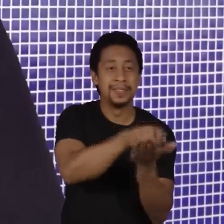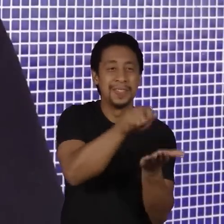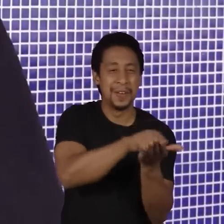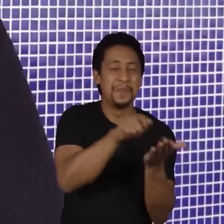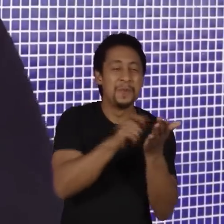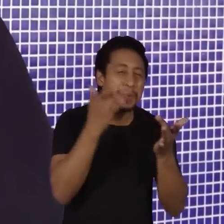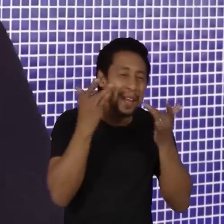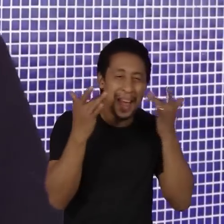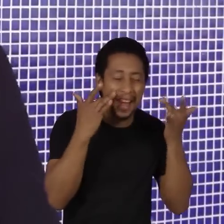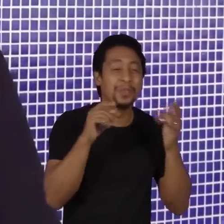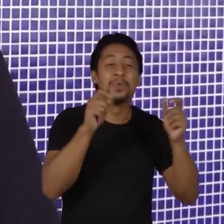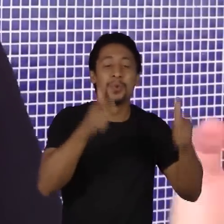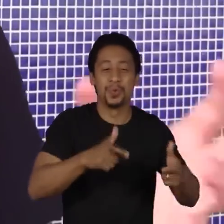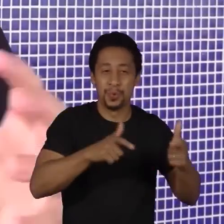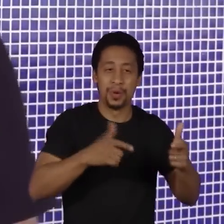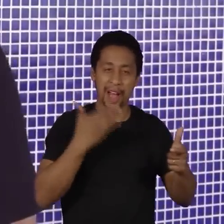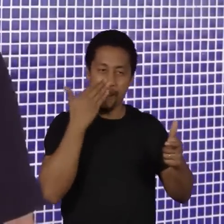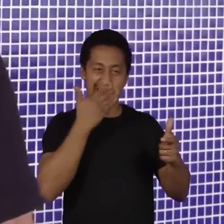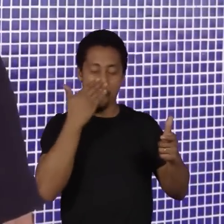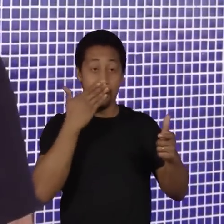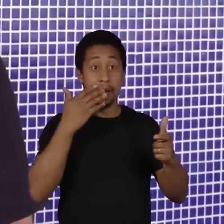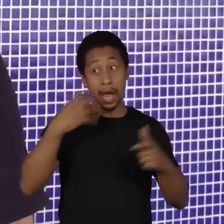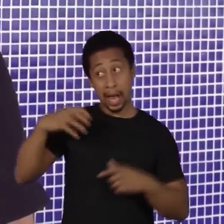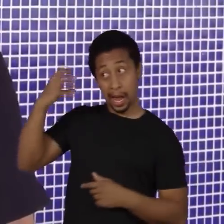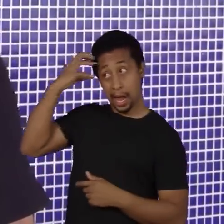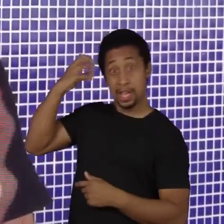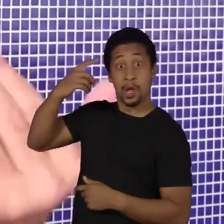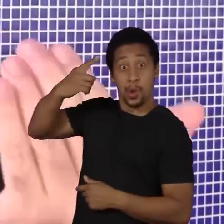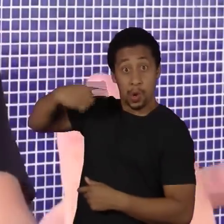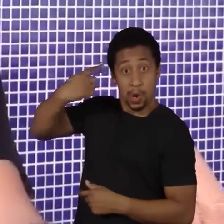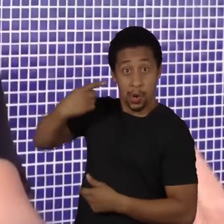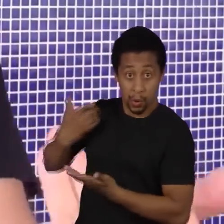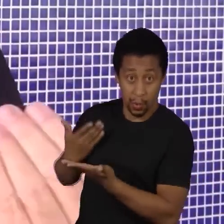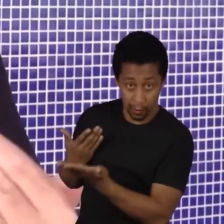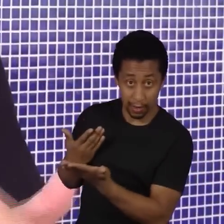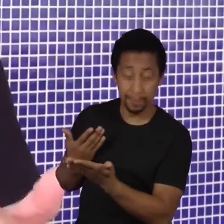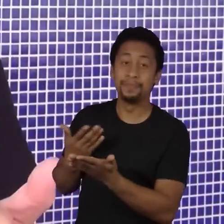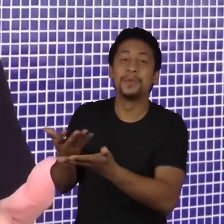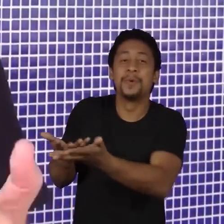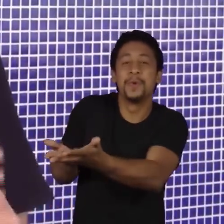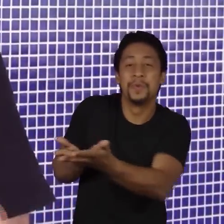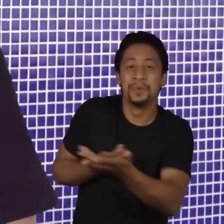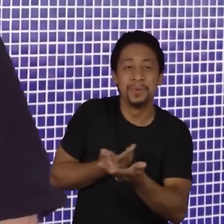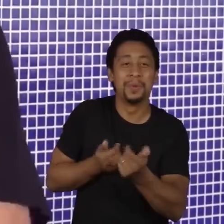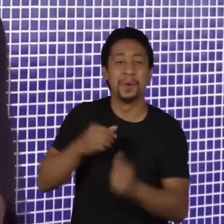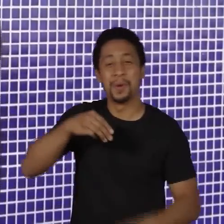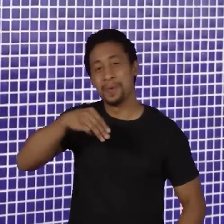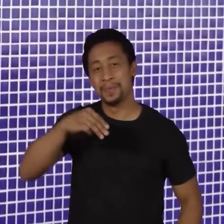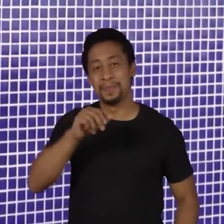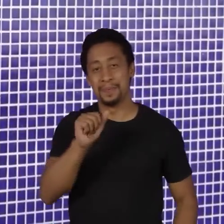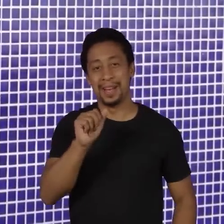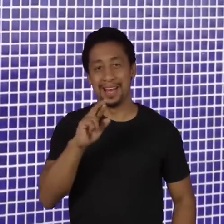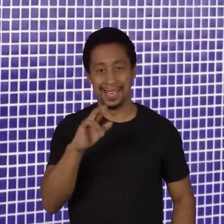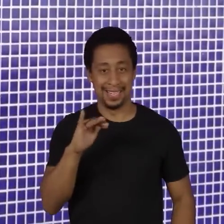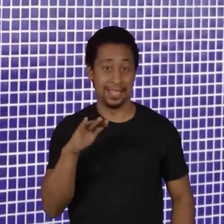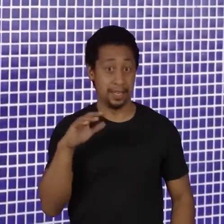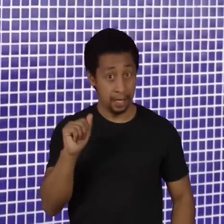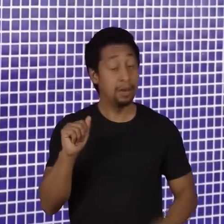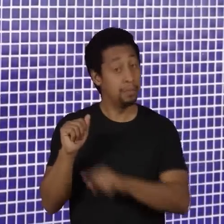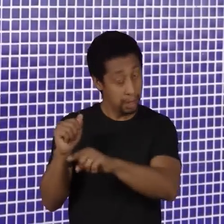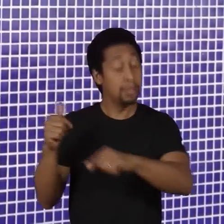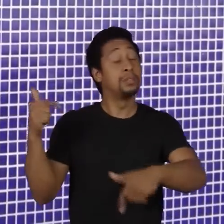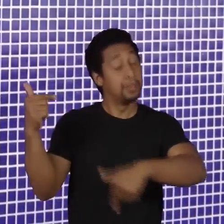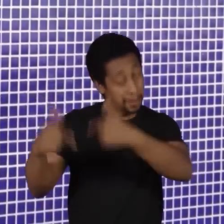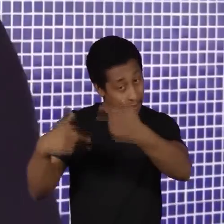Louca e convidou a Maria Alice para que ela trabalhasse como atriz